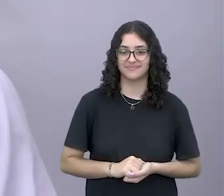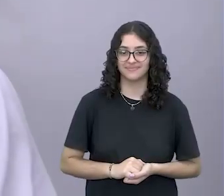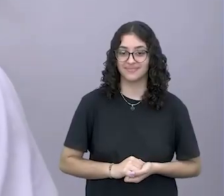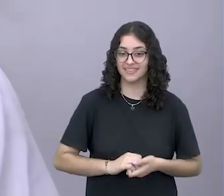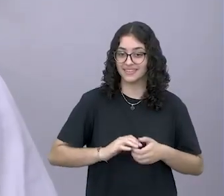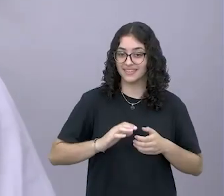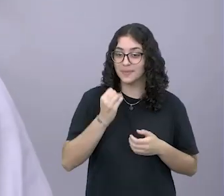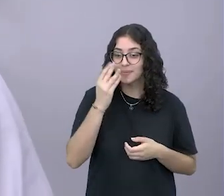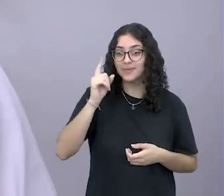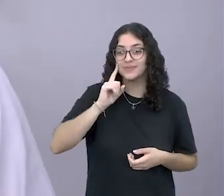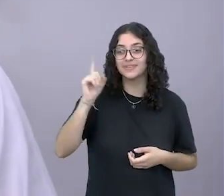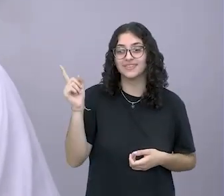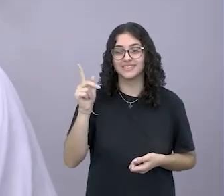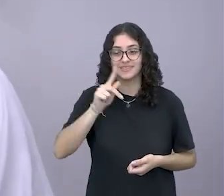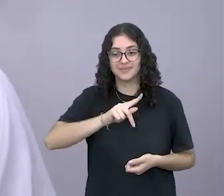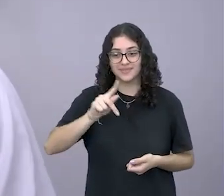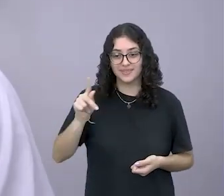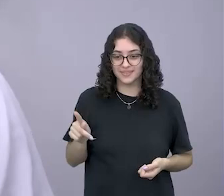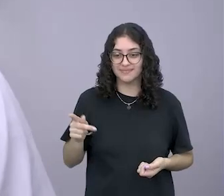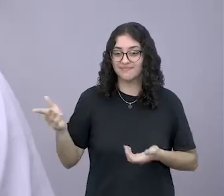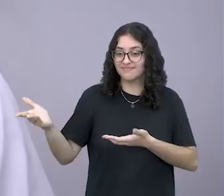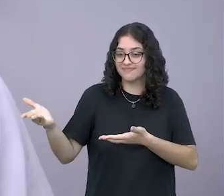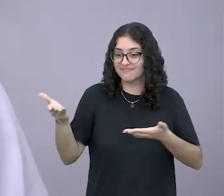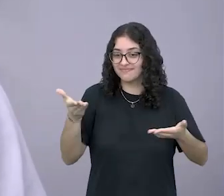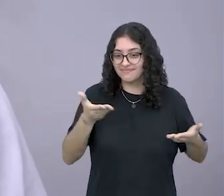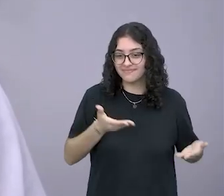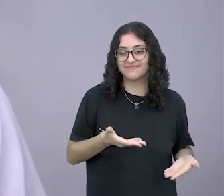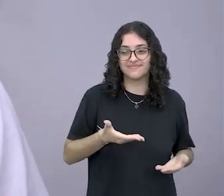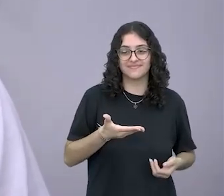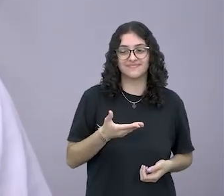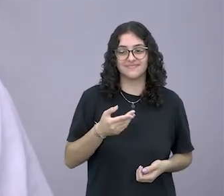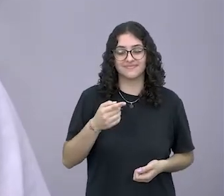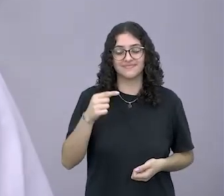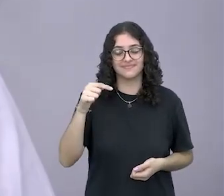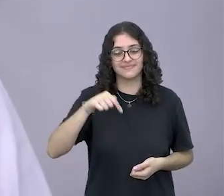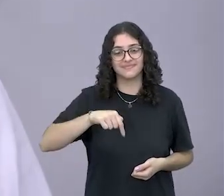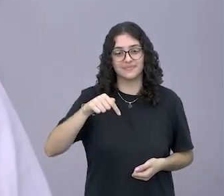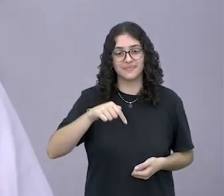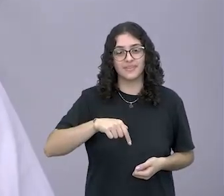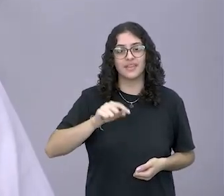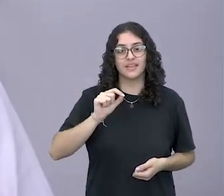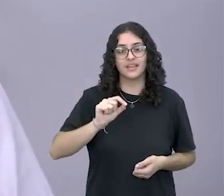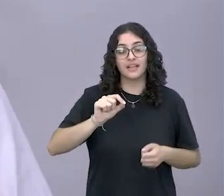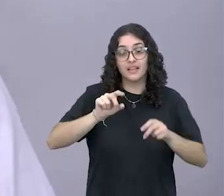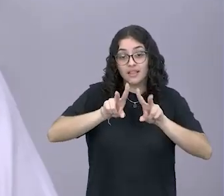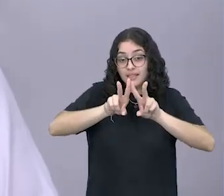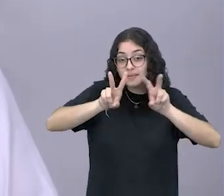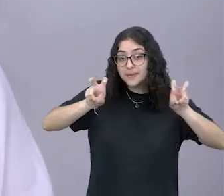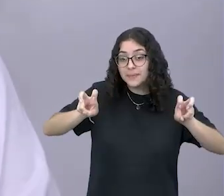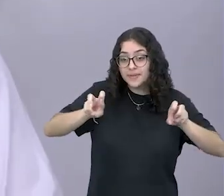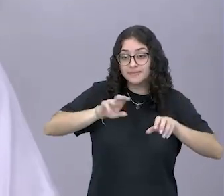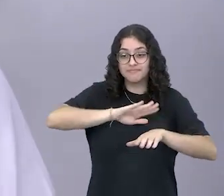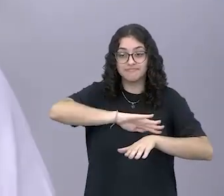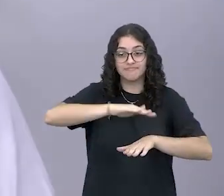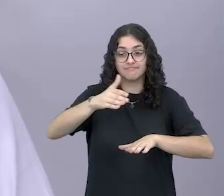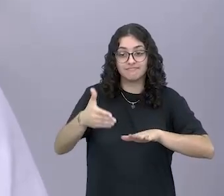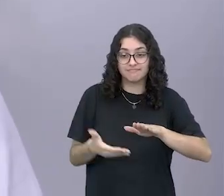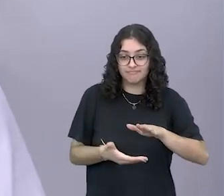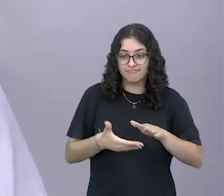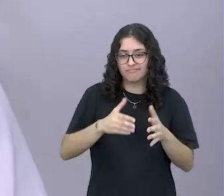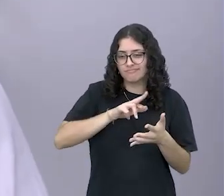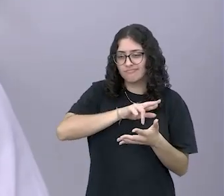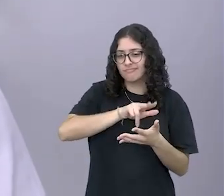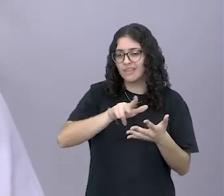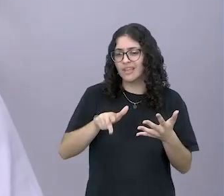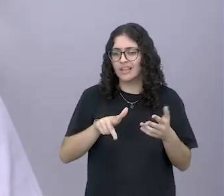Cordial bom dia, professores e professoras. Sejam todos muito bem-vindos aí aos temas contemporâneos transversais.